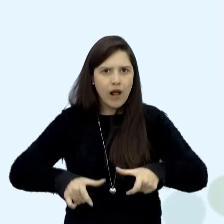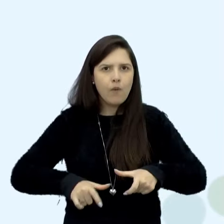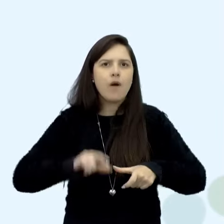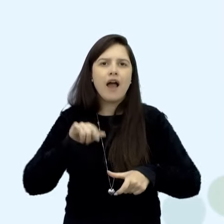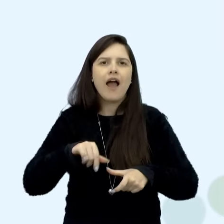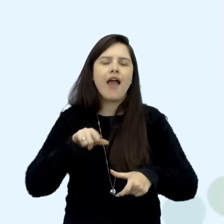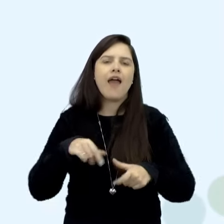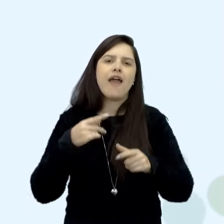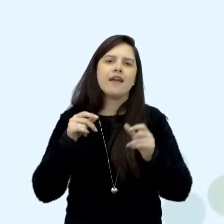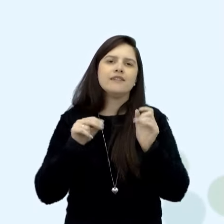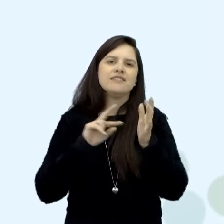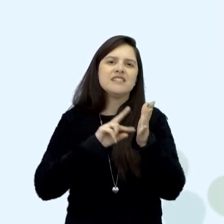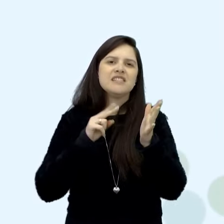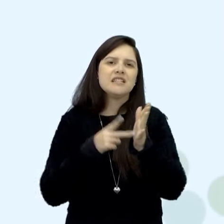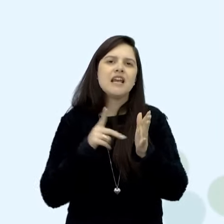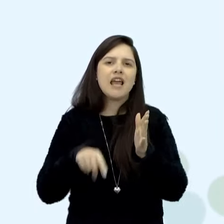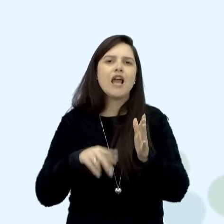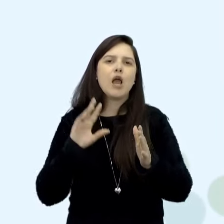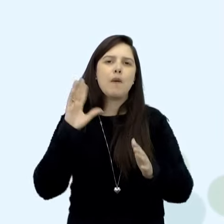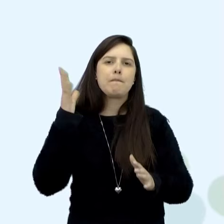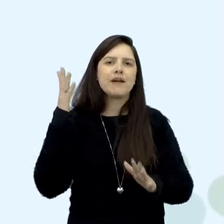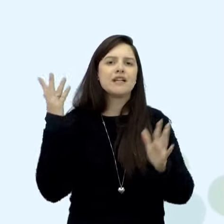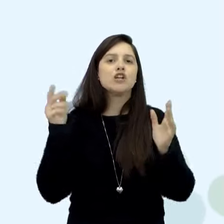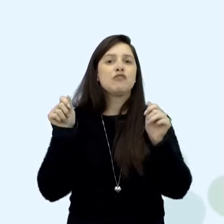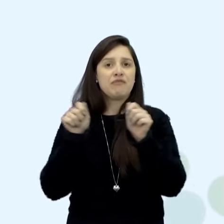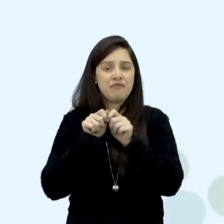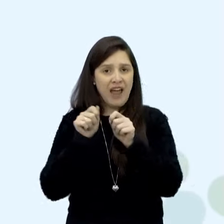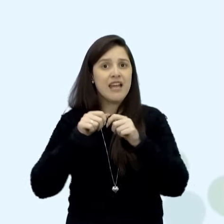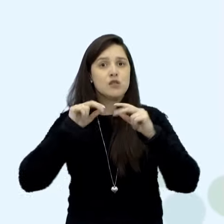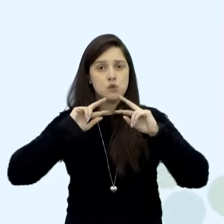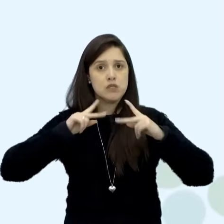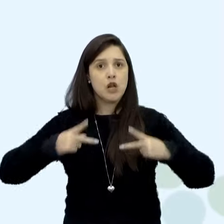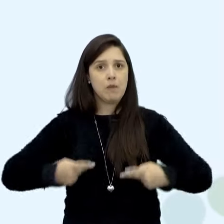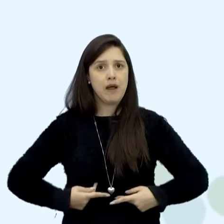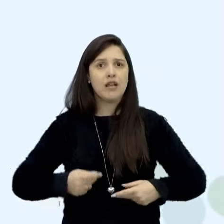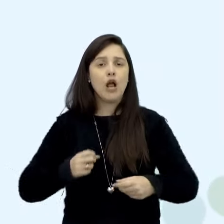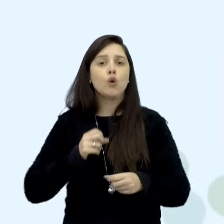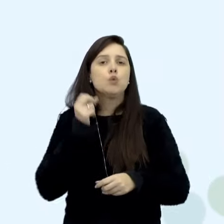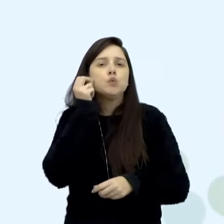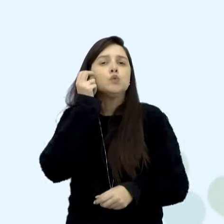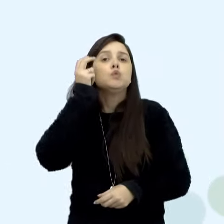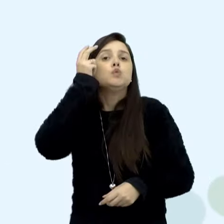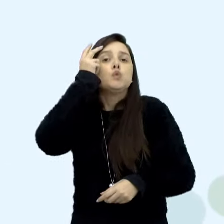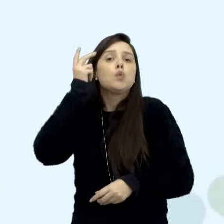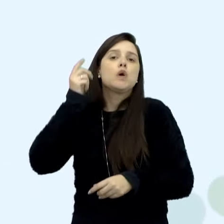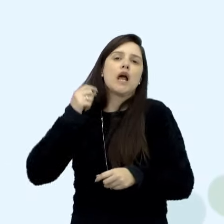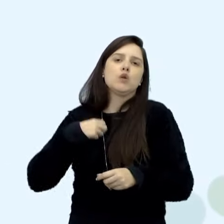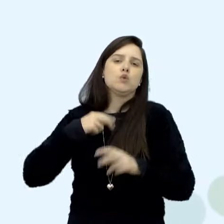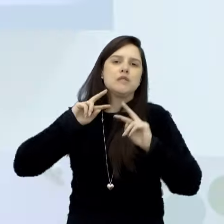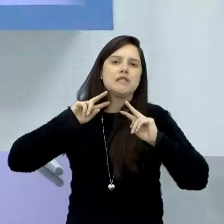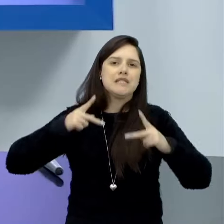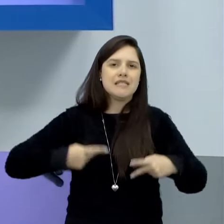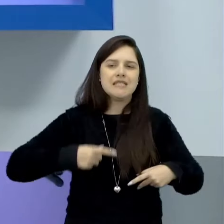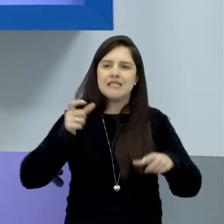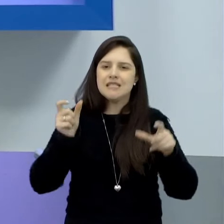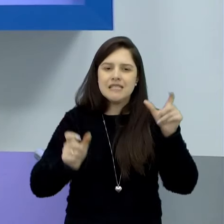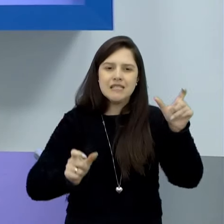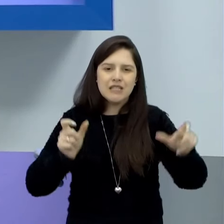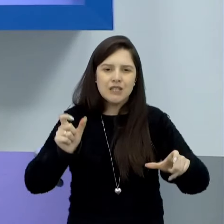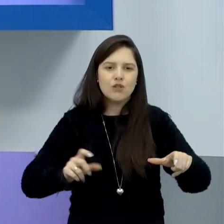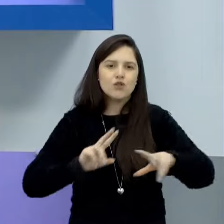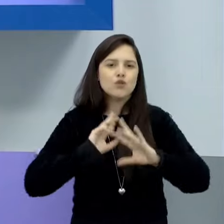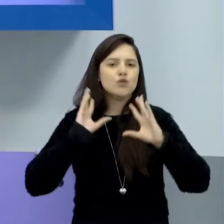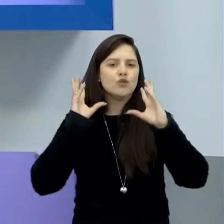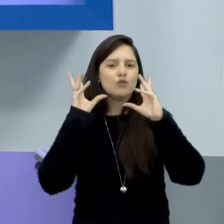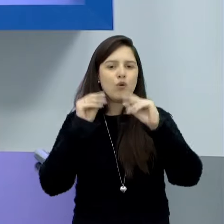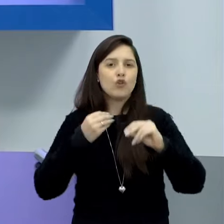aí quer dizer que isso faz parte do ser humano, da cultura dos seres humanos, né? E a cultura é o conjunto dos